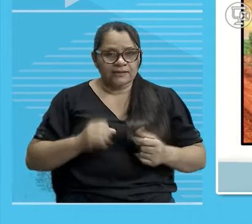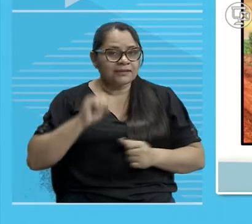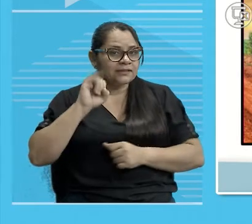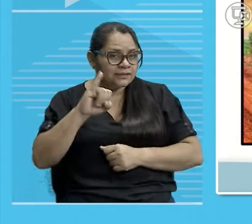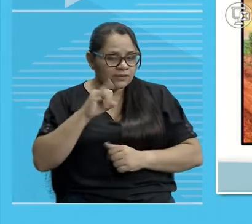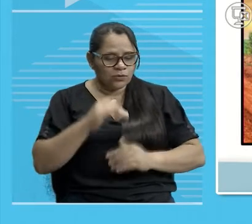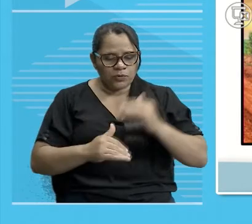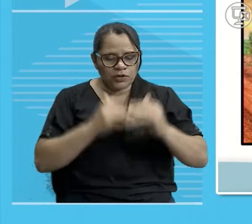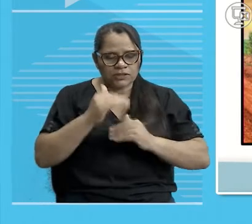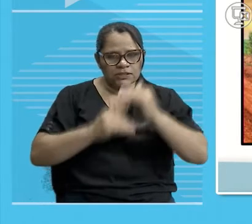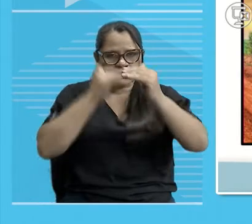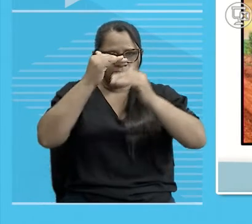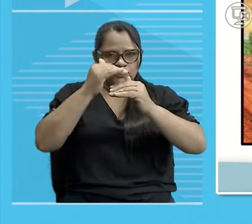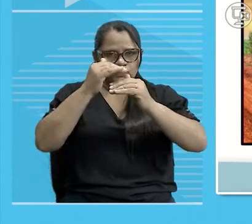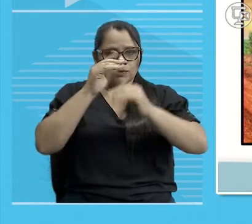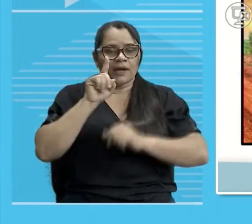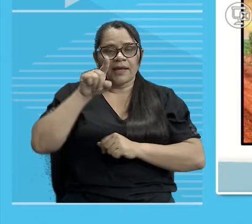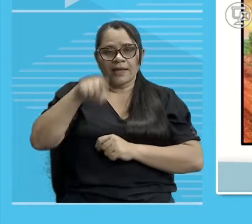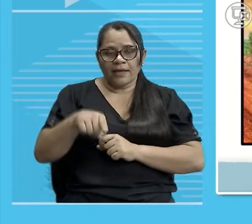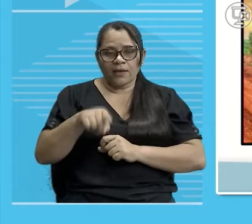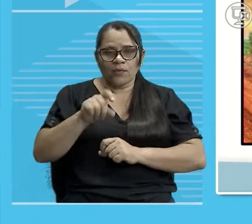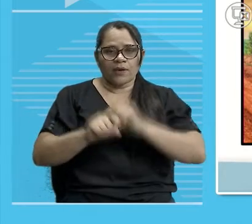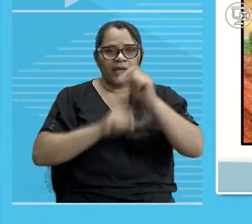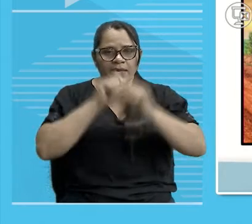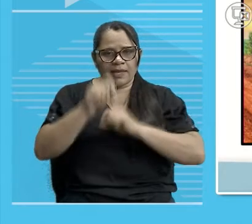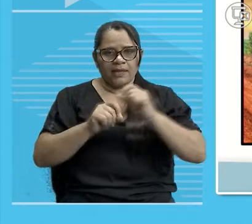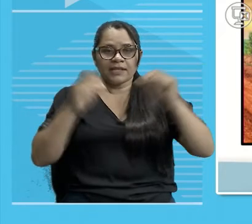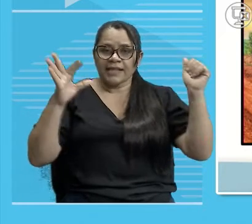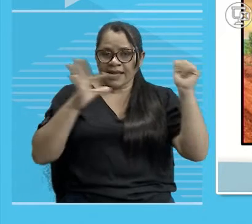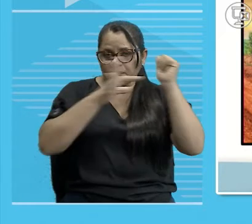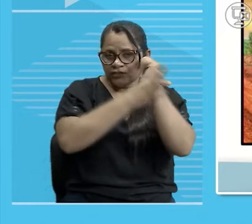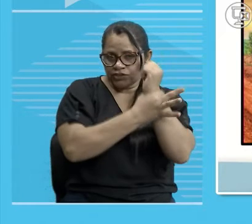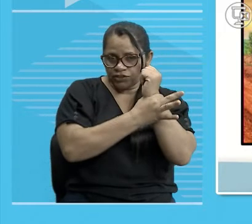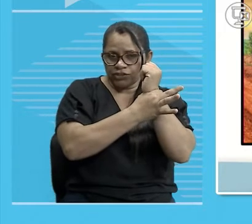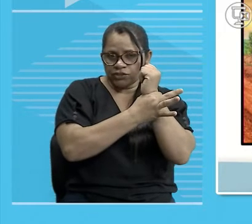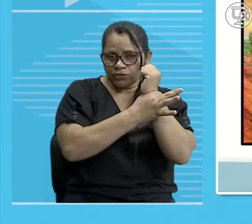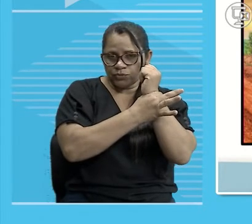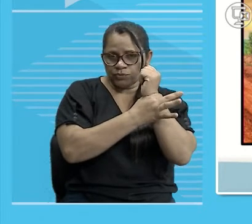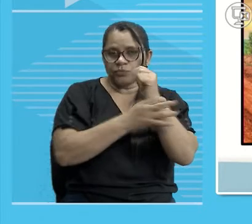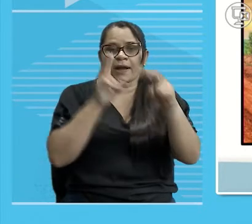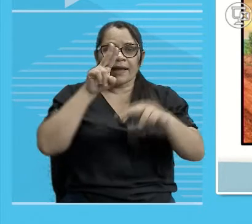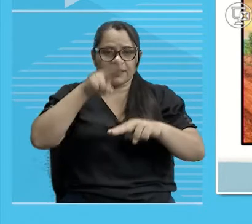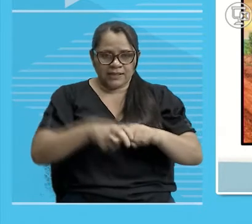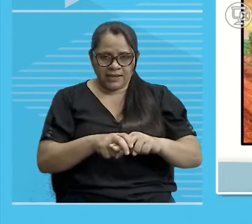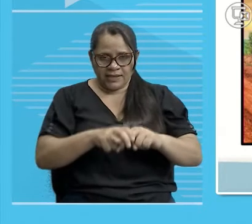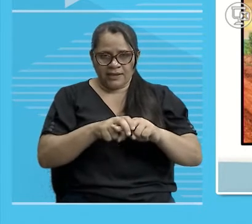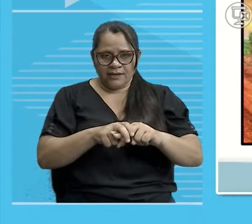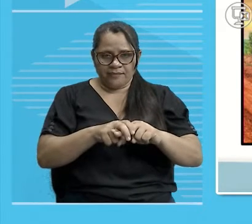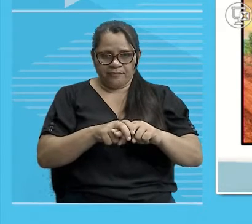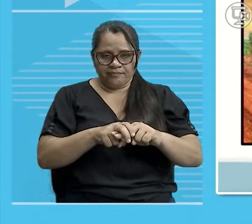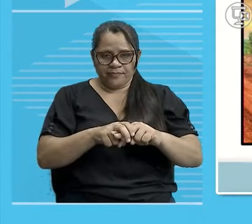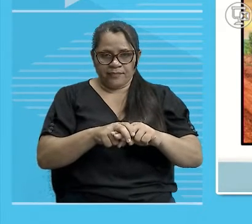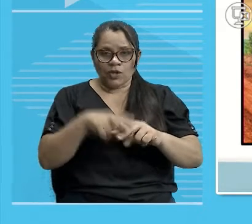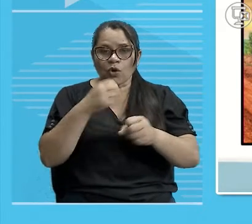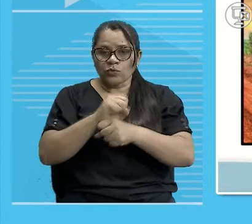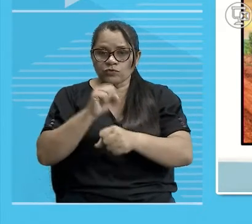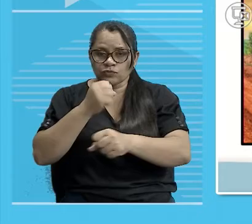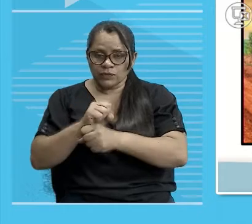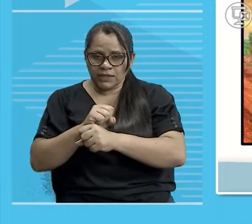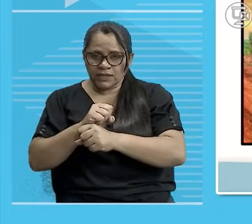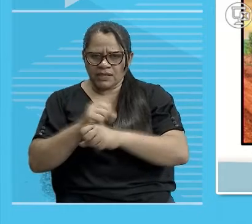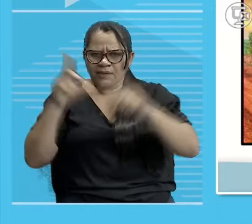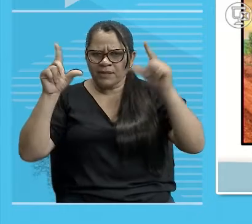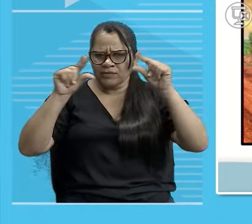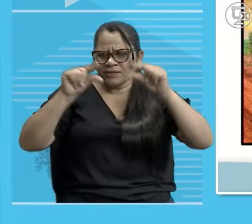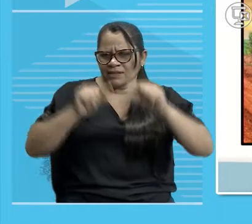ele é um processo que é está garantindo uma cadeira construída em menos tempo